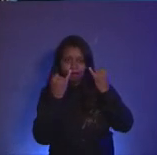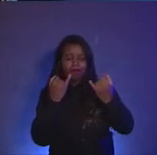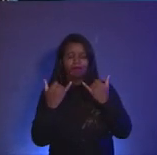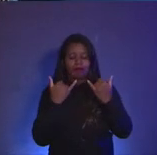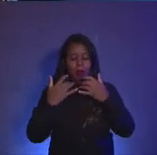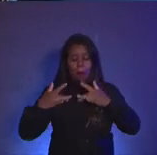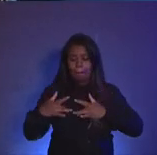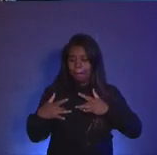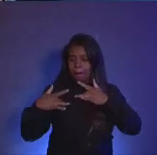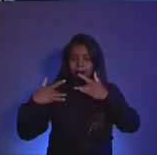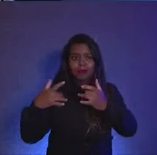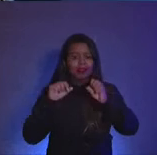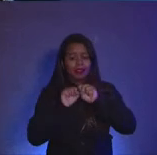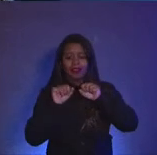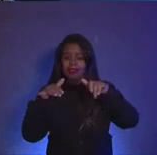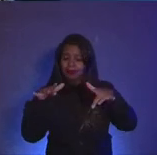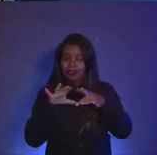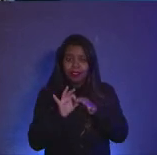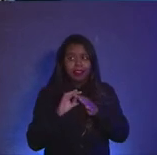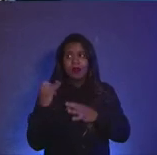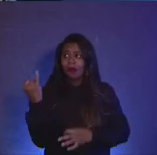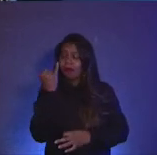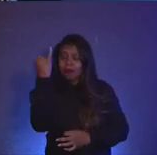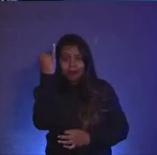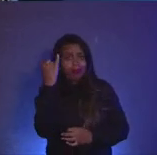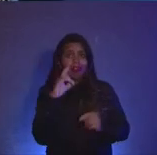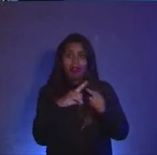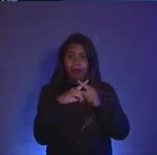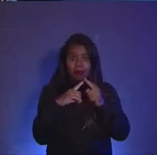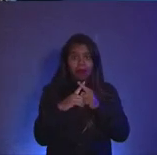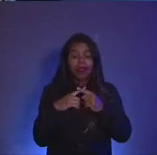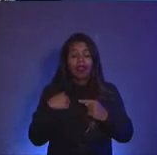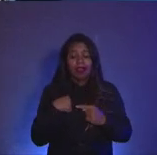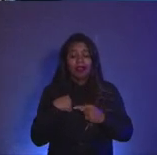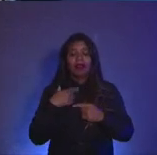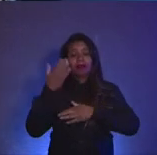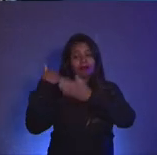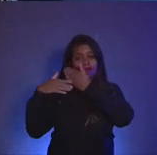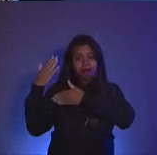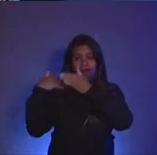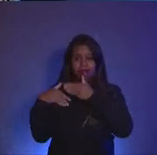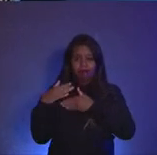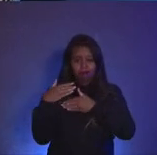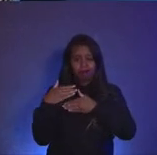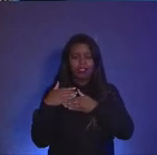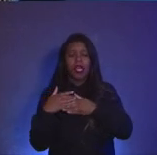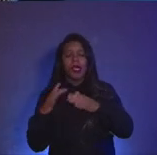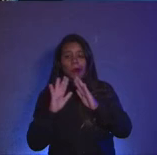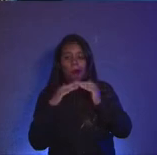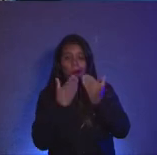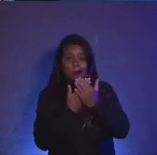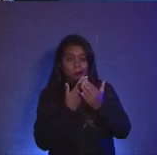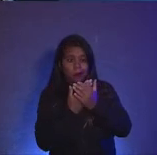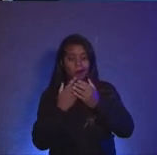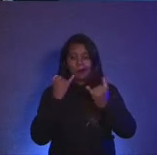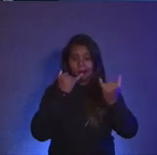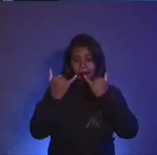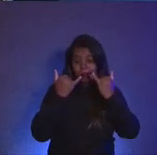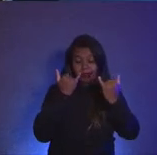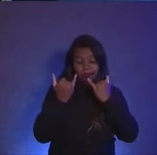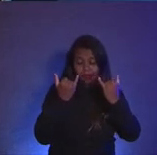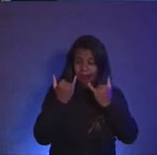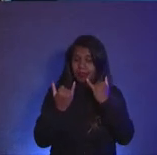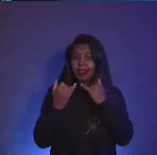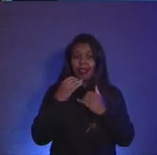para a nossa rede, isso é muito importante. Eu falo por mim, porque eu era bolsista da Escola de Dados. Minha primeira interface com dados foi